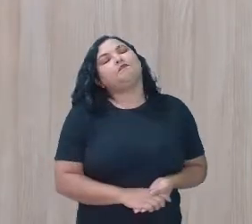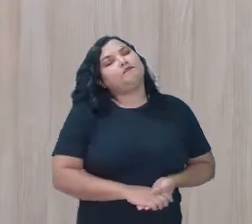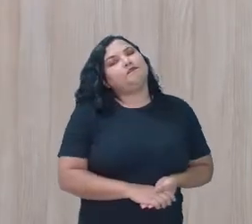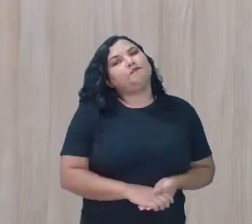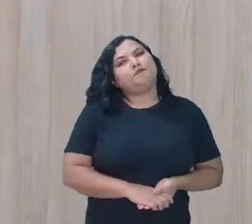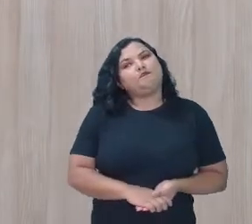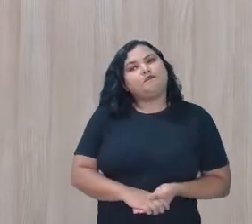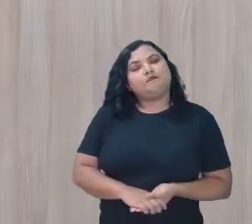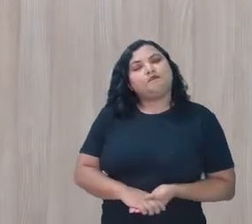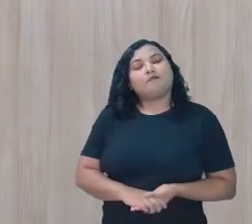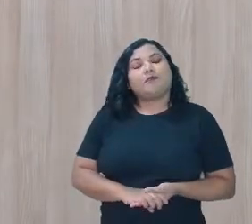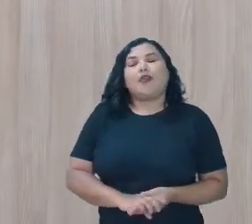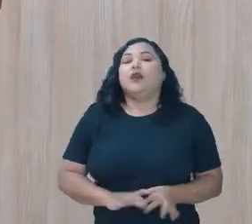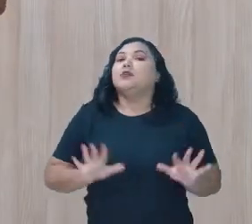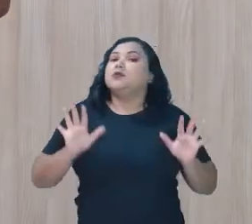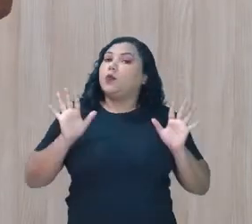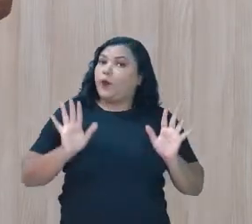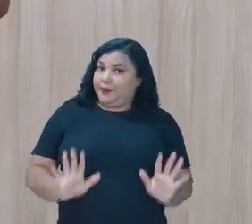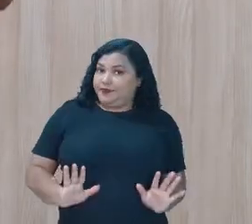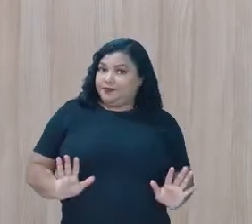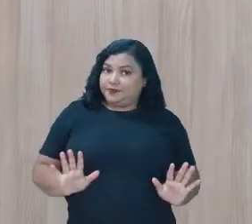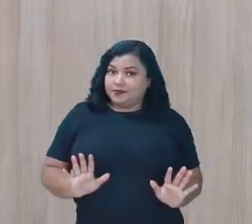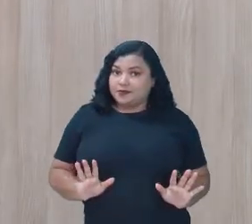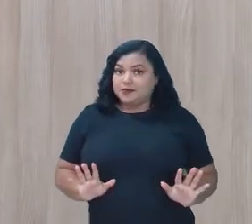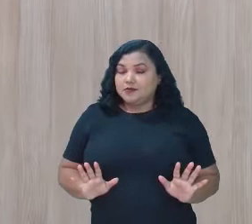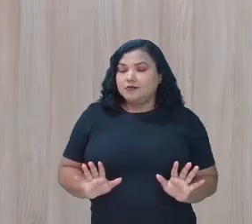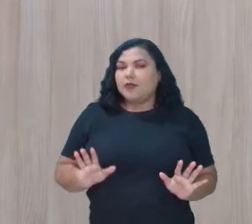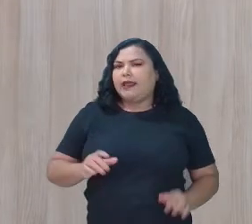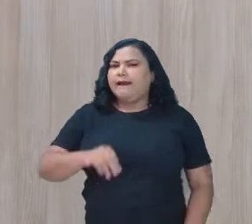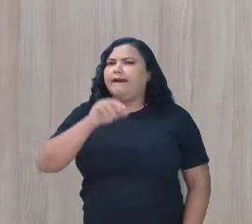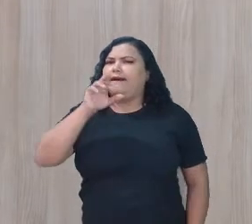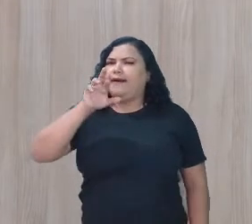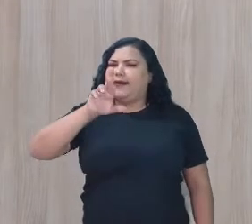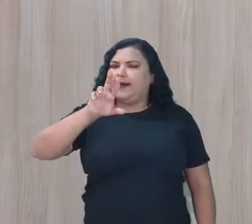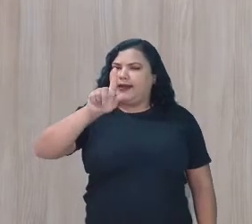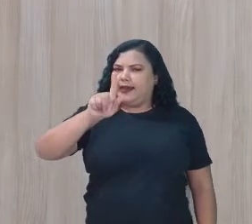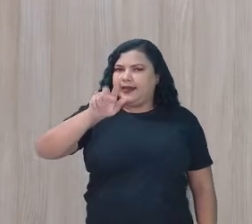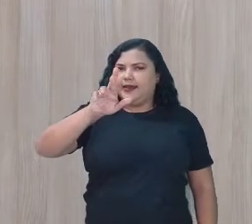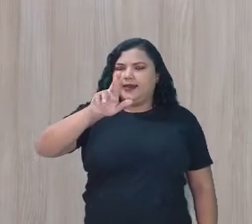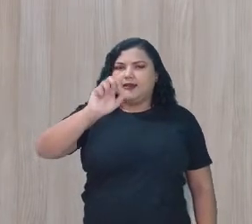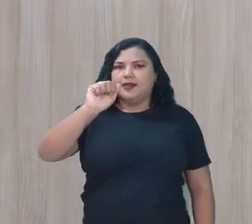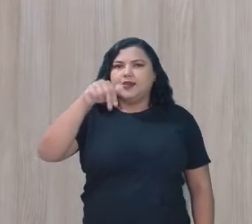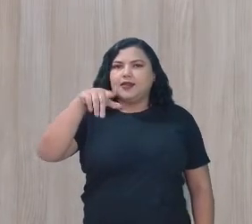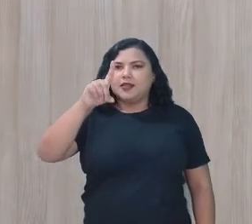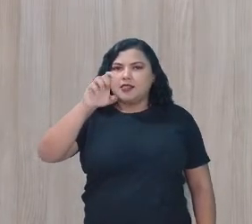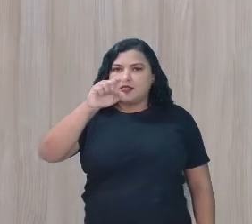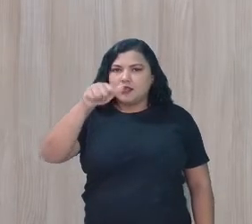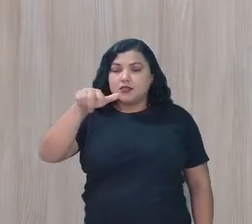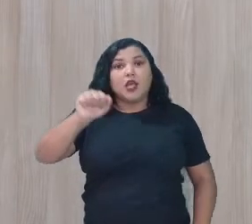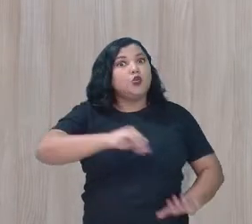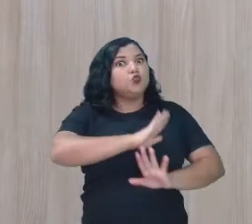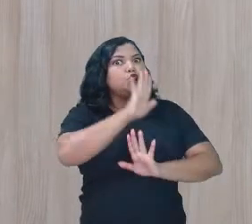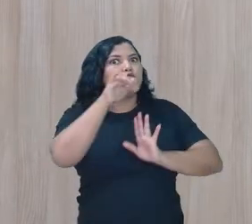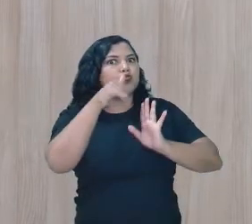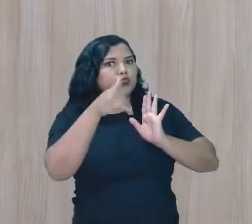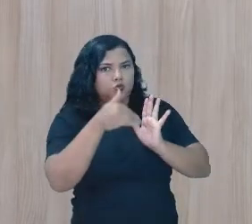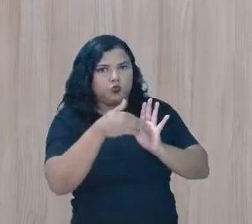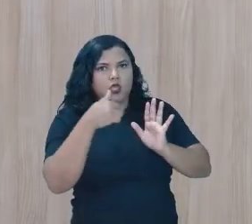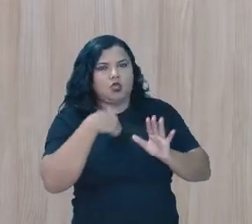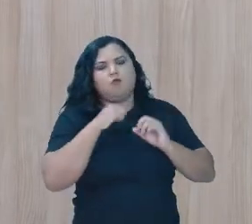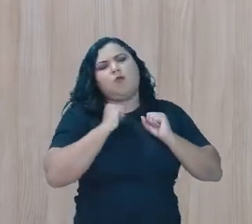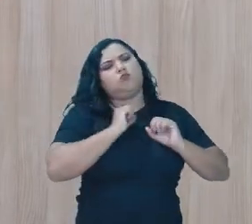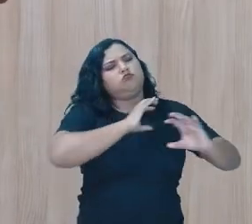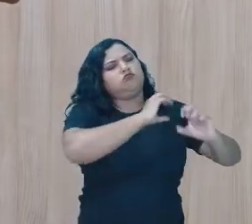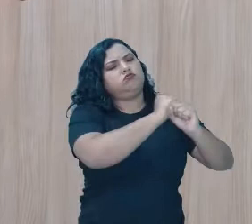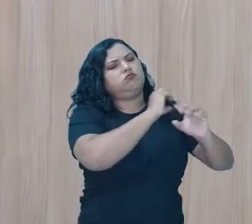contar. Então, eu vou falar novamente, tá? A ideia de grandeza é tudo aquilo que a gente pode medir ou contar. Tudo que pode